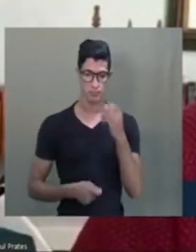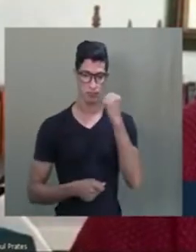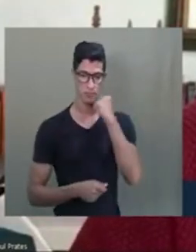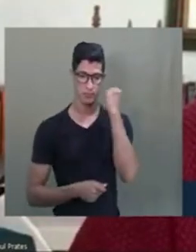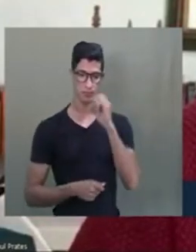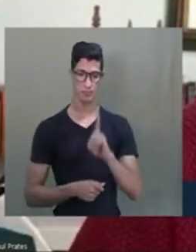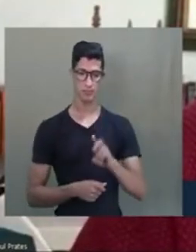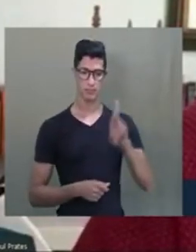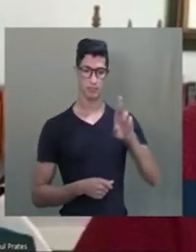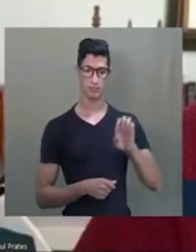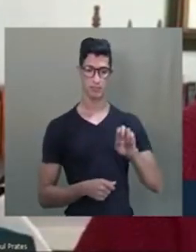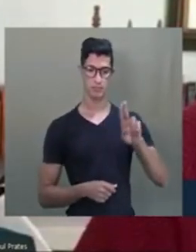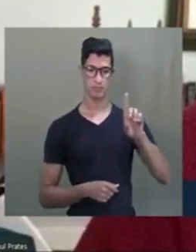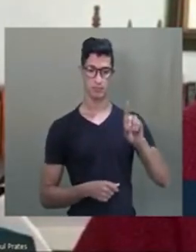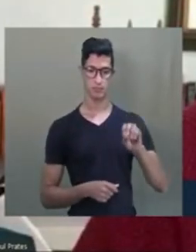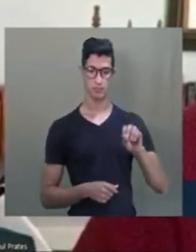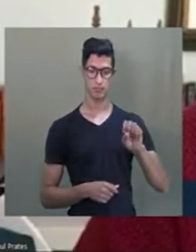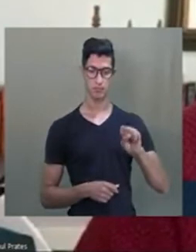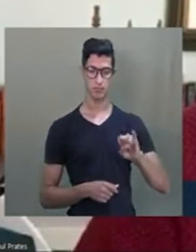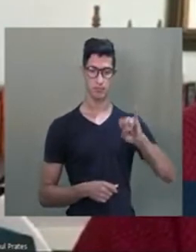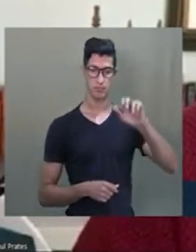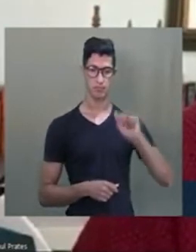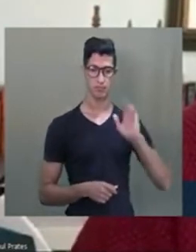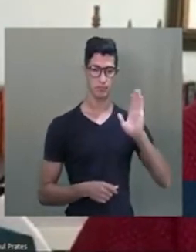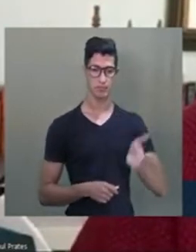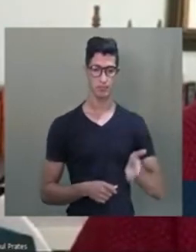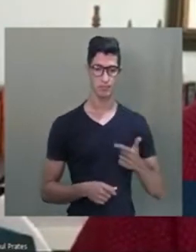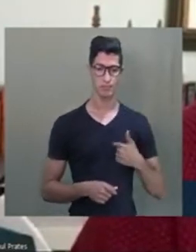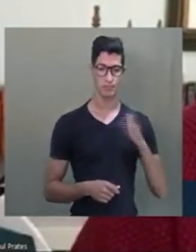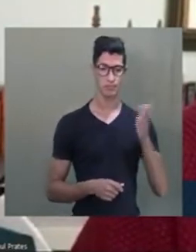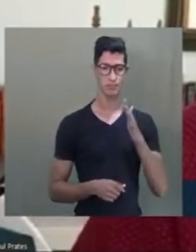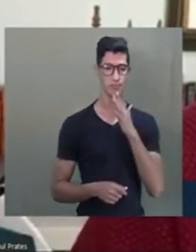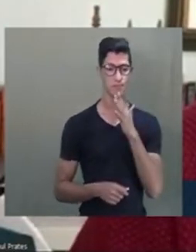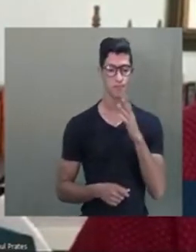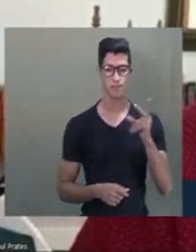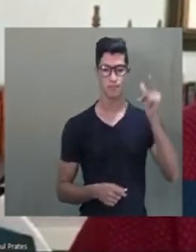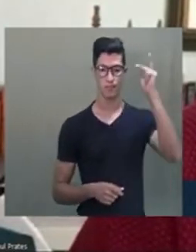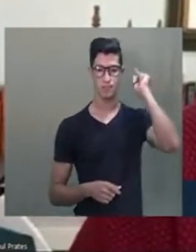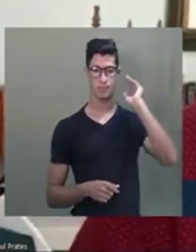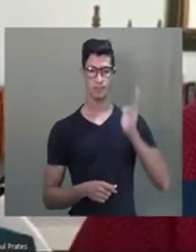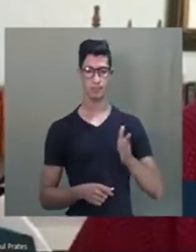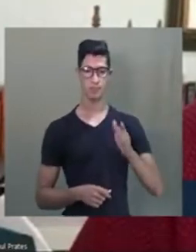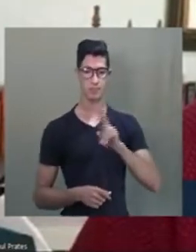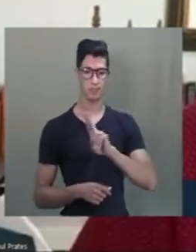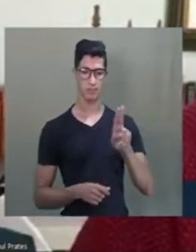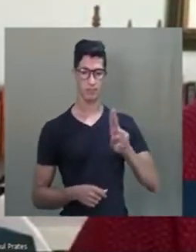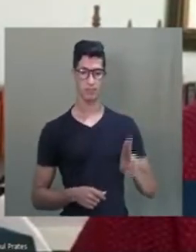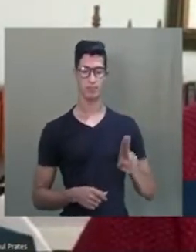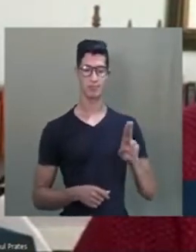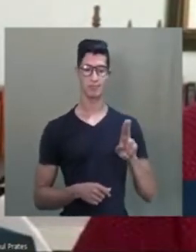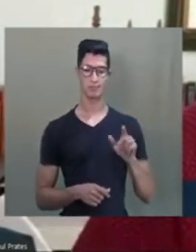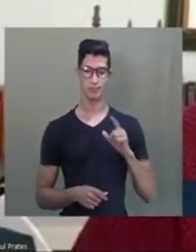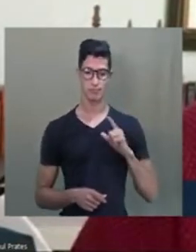senadora doutora Eudócia, que eu já conhecia de nome, de tanto o nosso querido